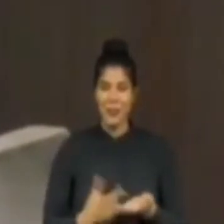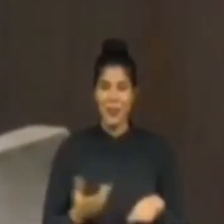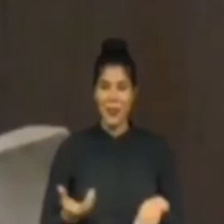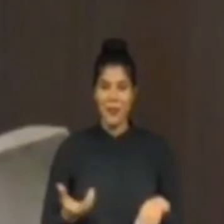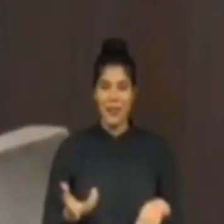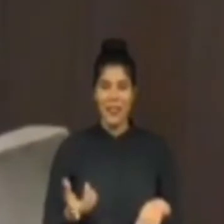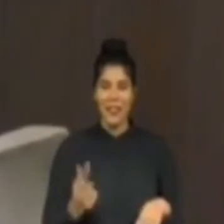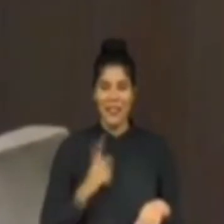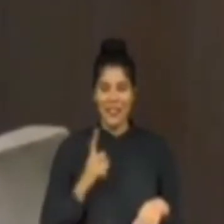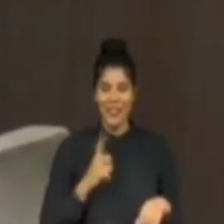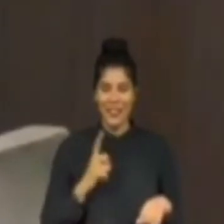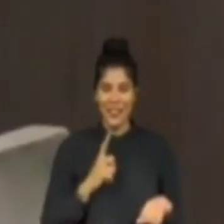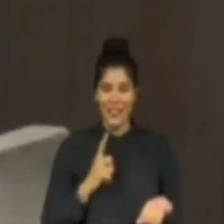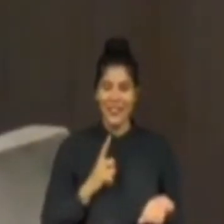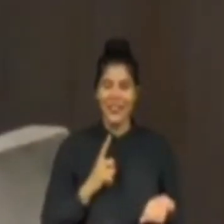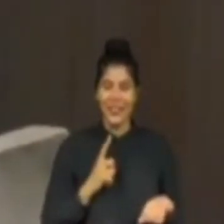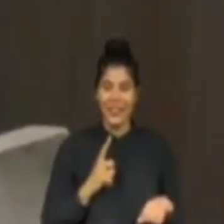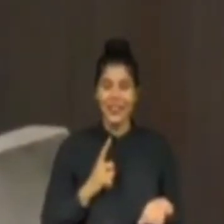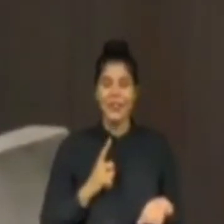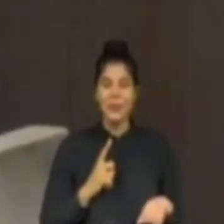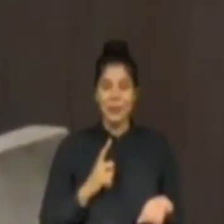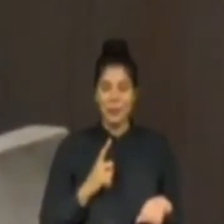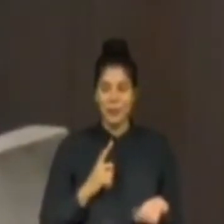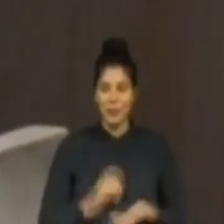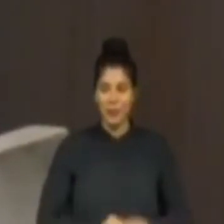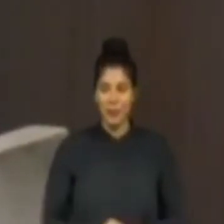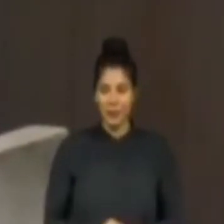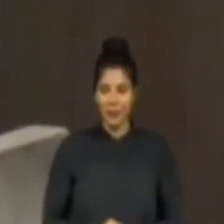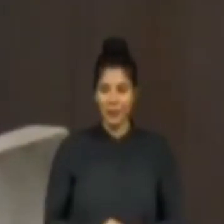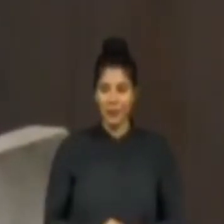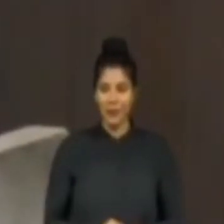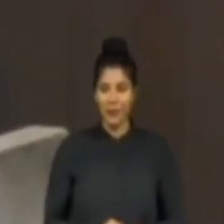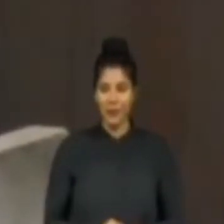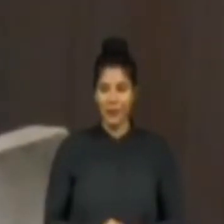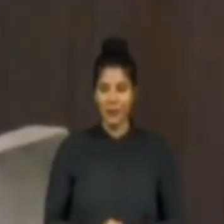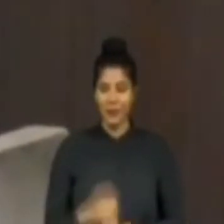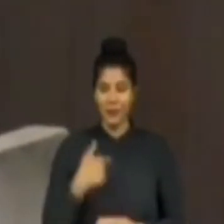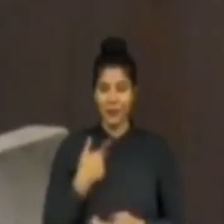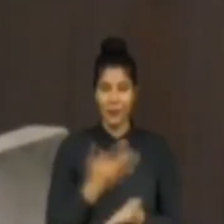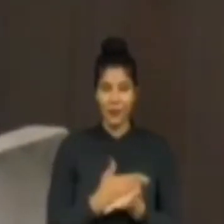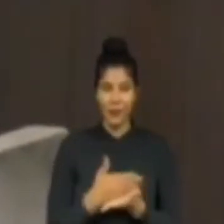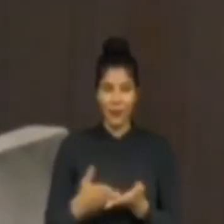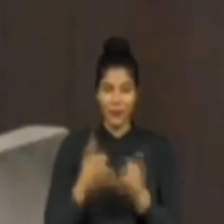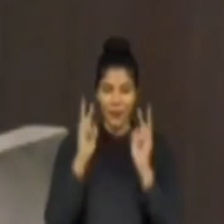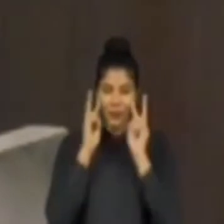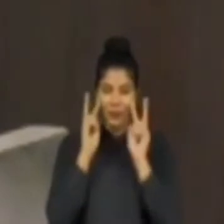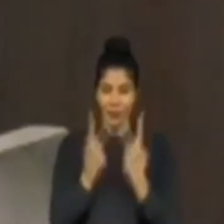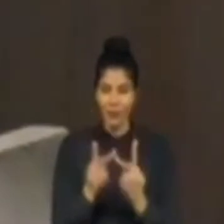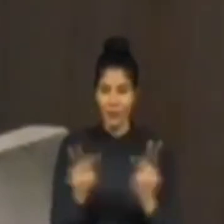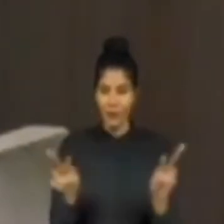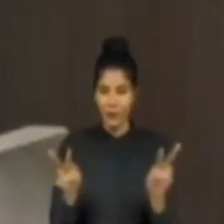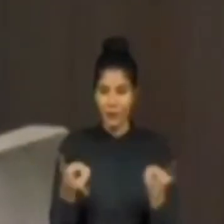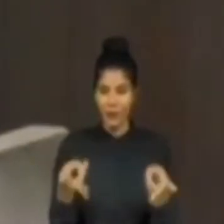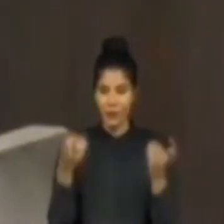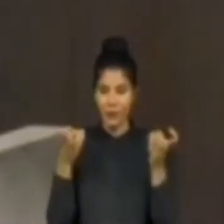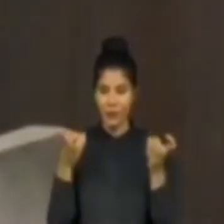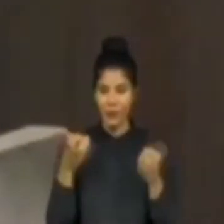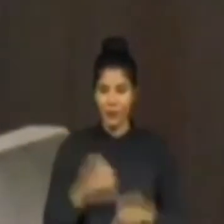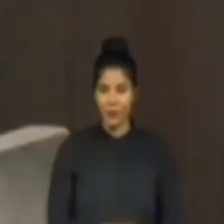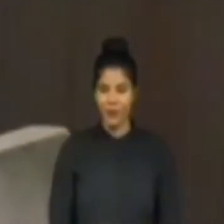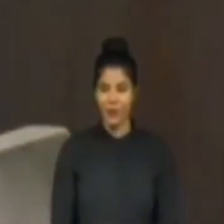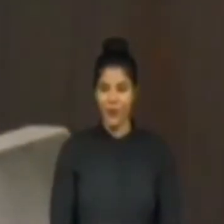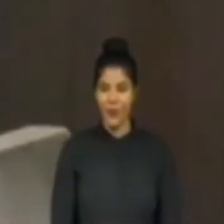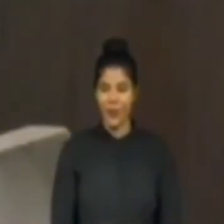tudo. E aí eu comecei a ver meu irmão, minha irmã, Osmar Baquite, minha irmã